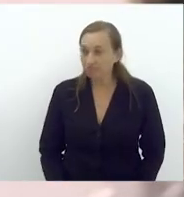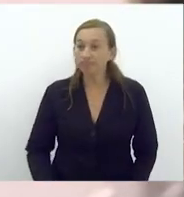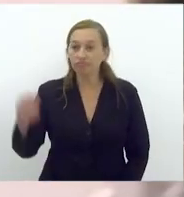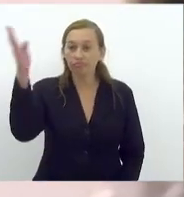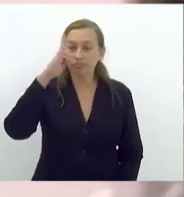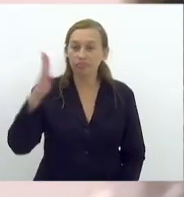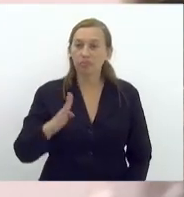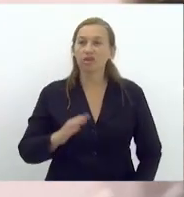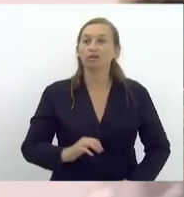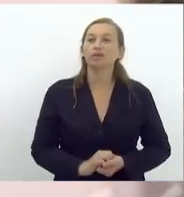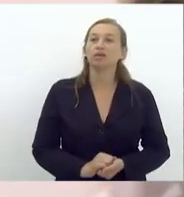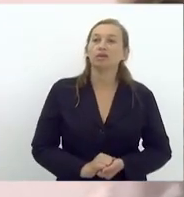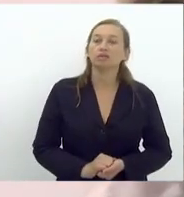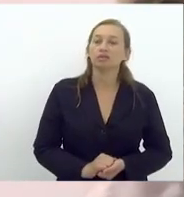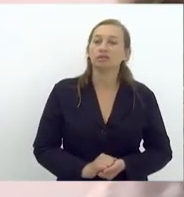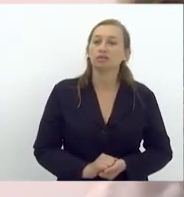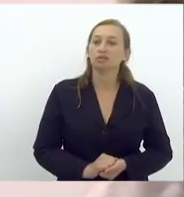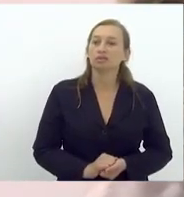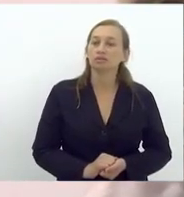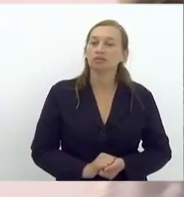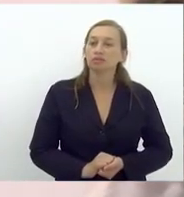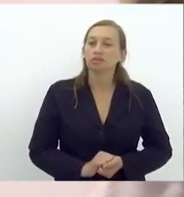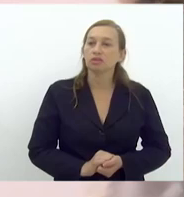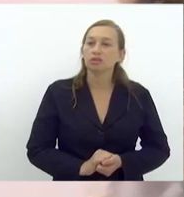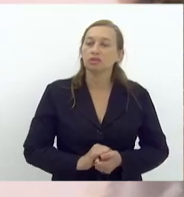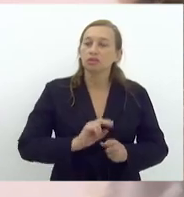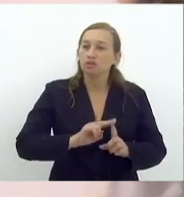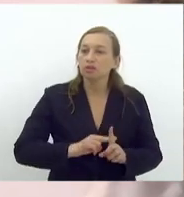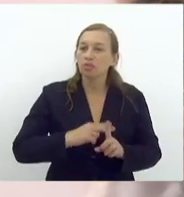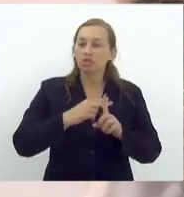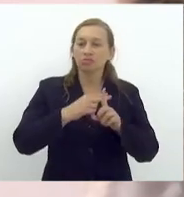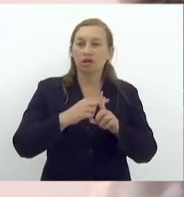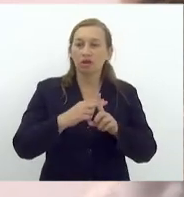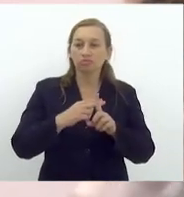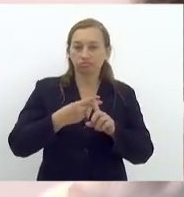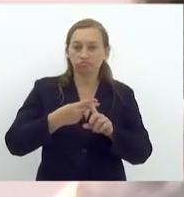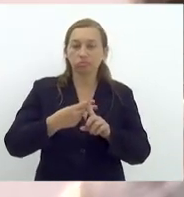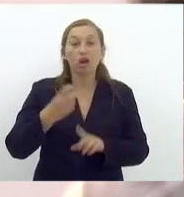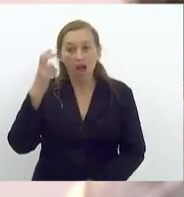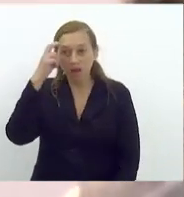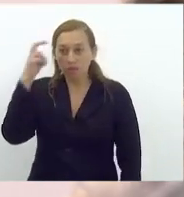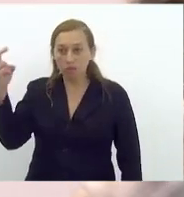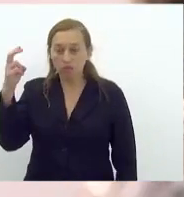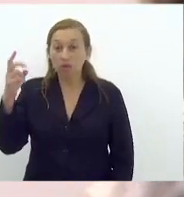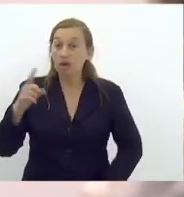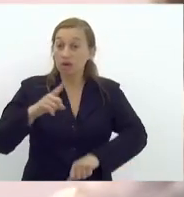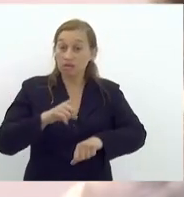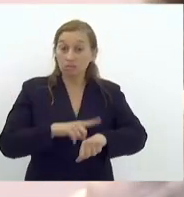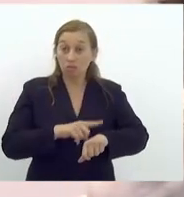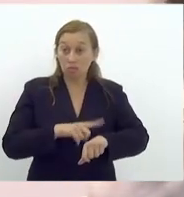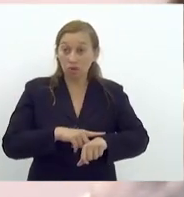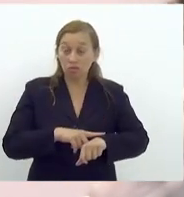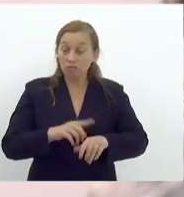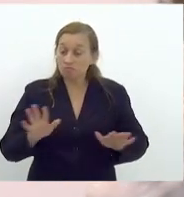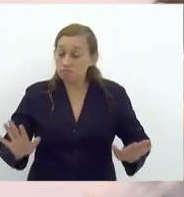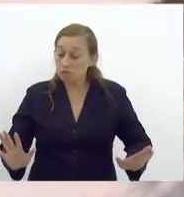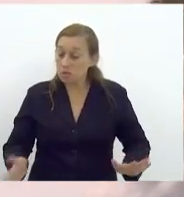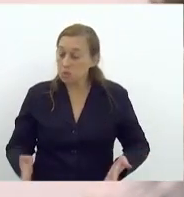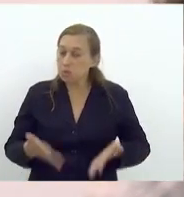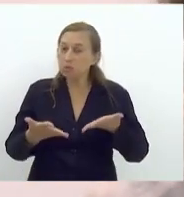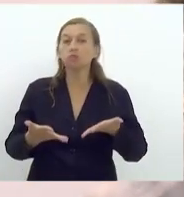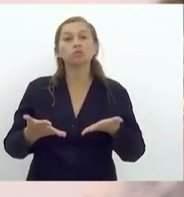Brasil a perspectiva de aumentar o fomento da cultura e esse fomento na cultura tem que ser estimulado